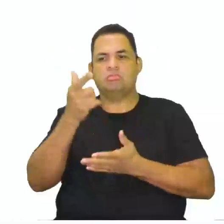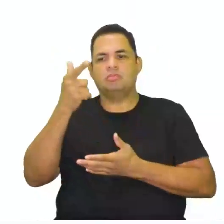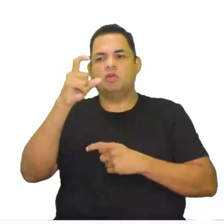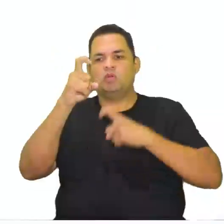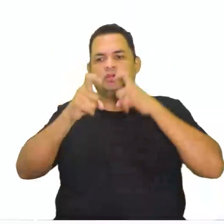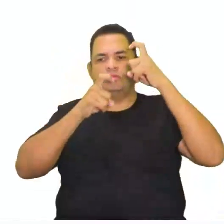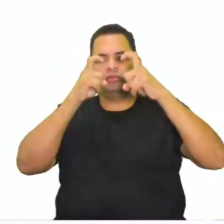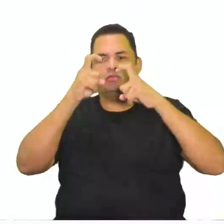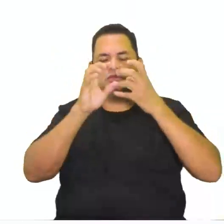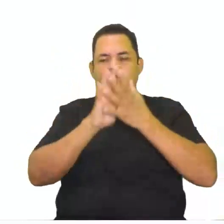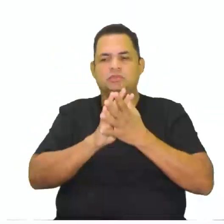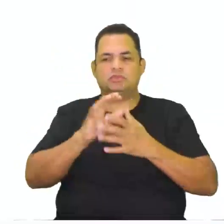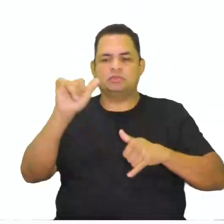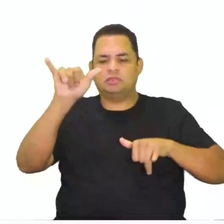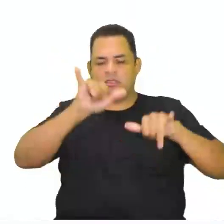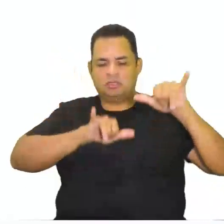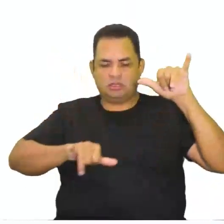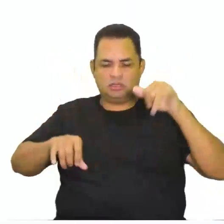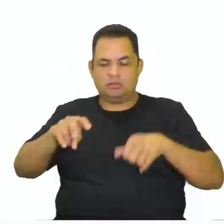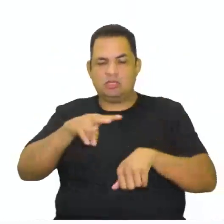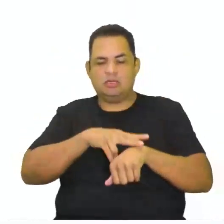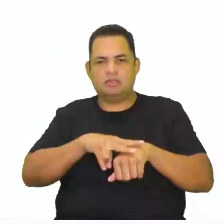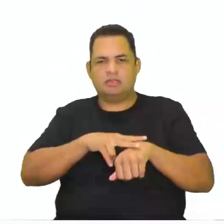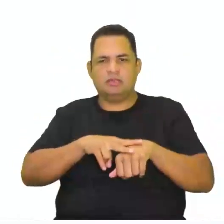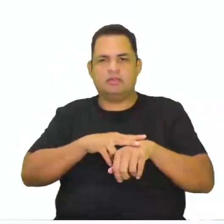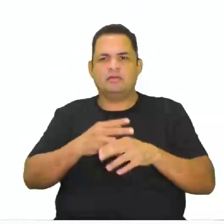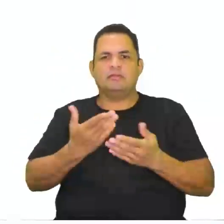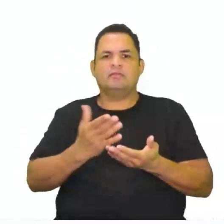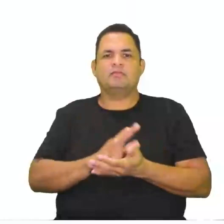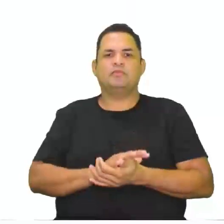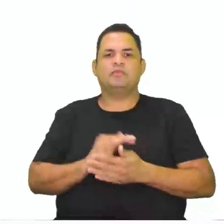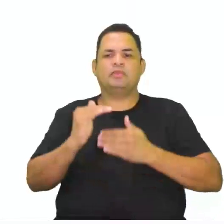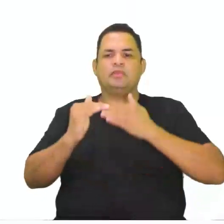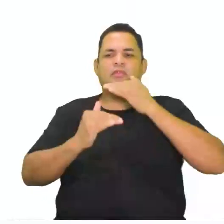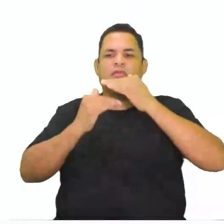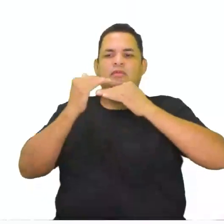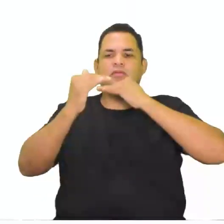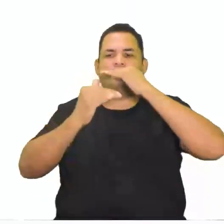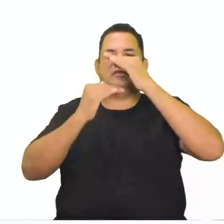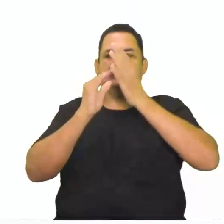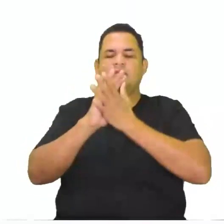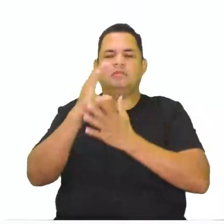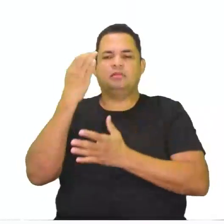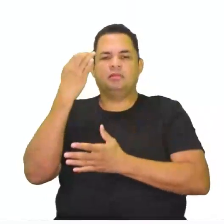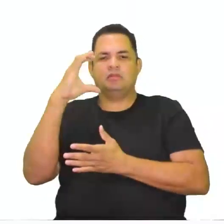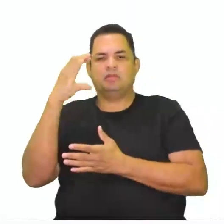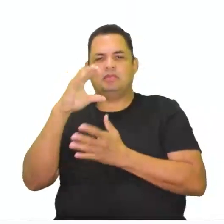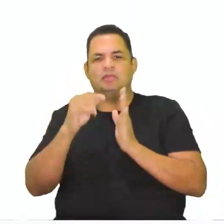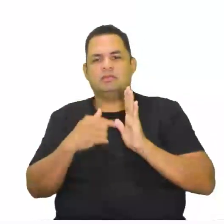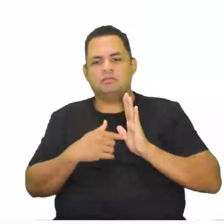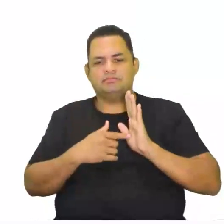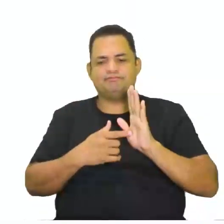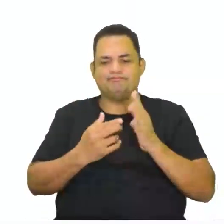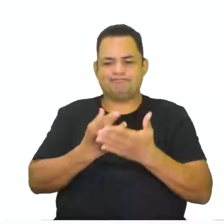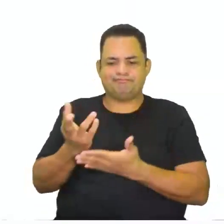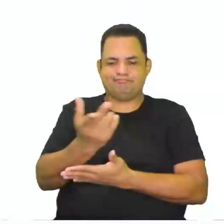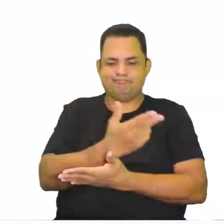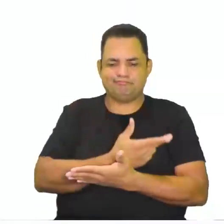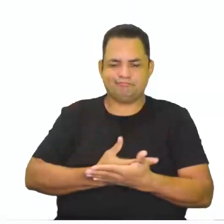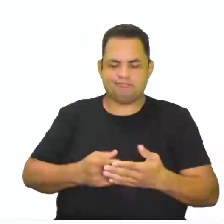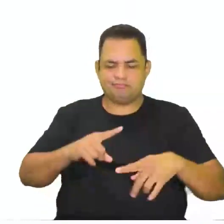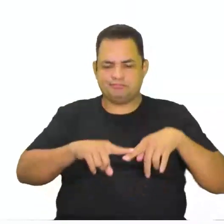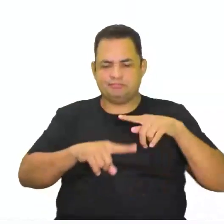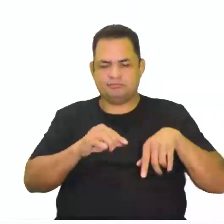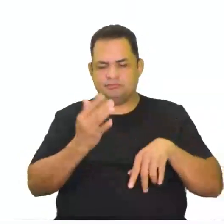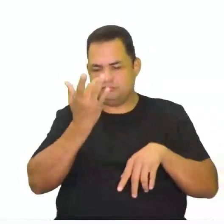da química verde. E hoje a gente vê que o desenvolvimento científico, ele trouxe diversos produtos